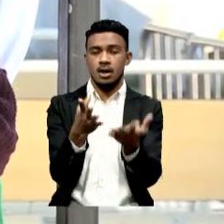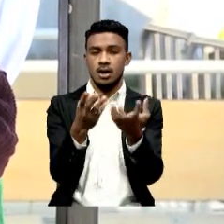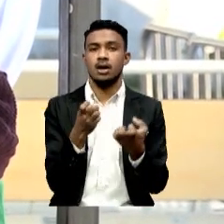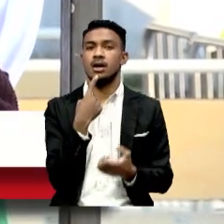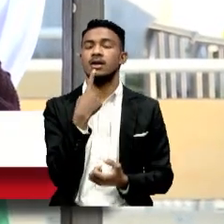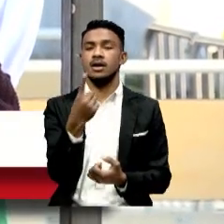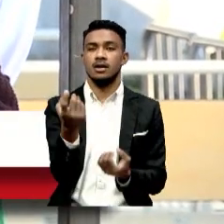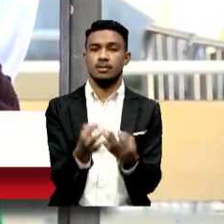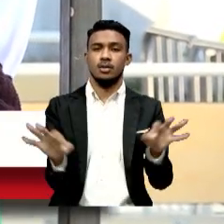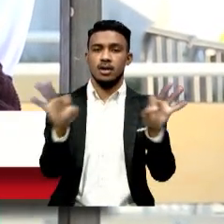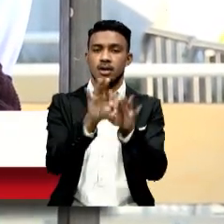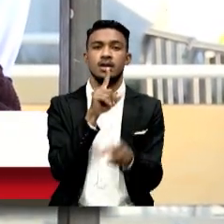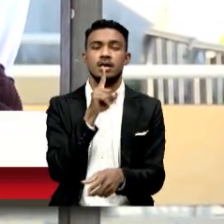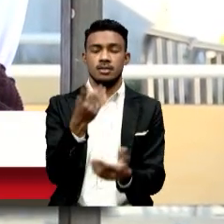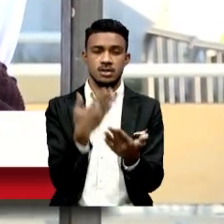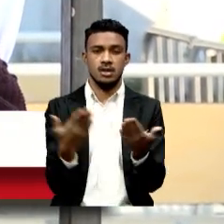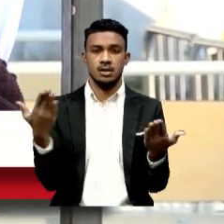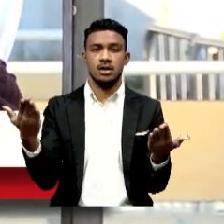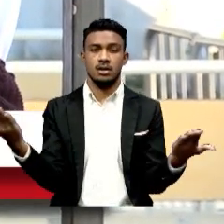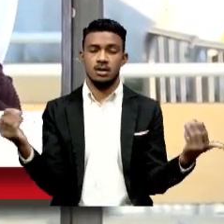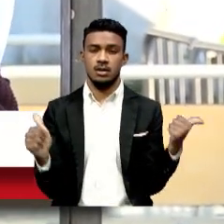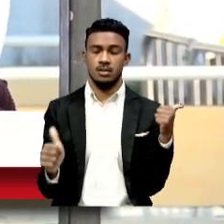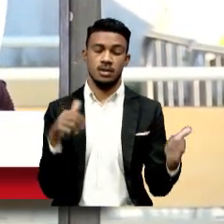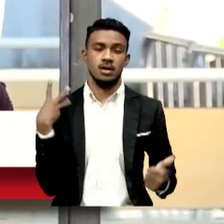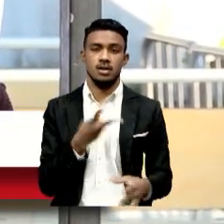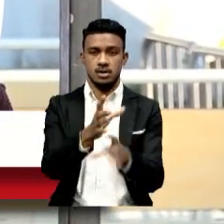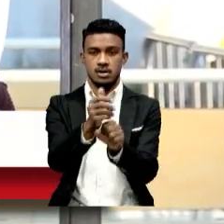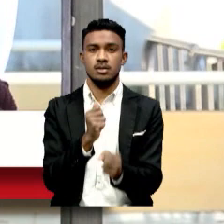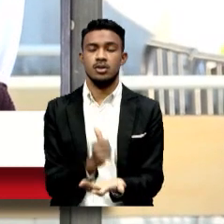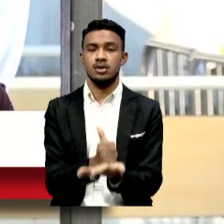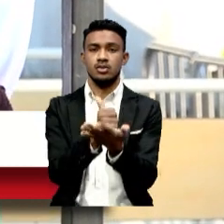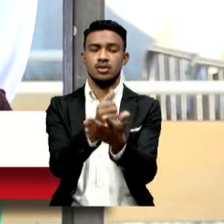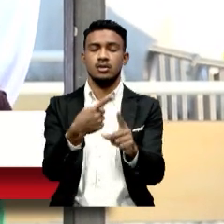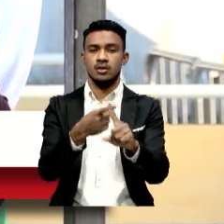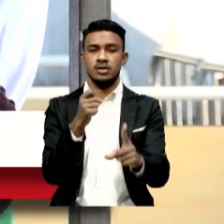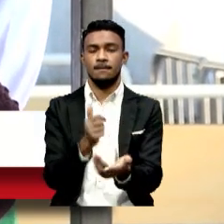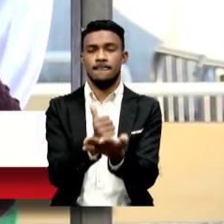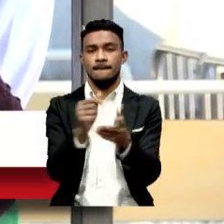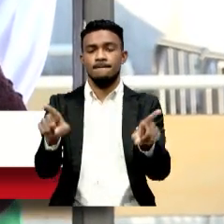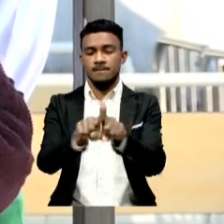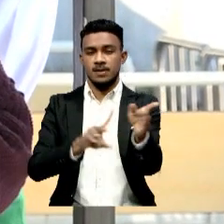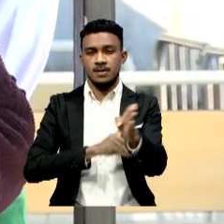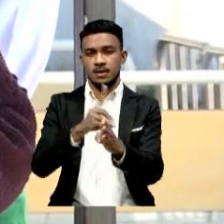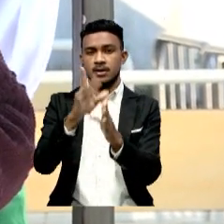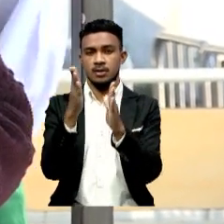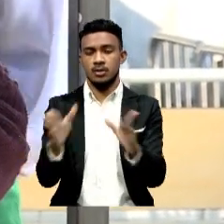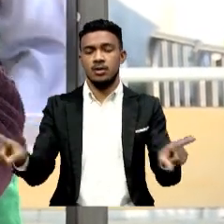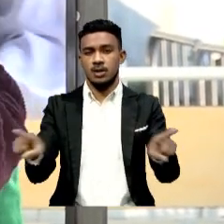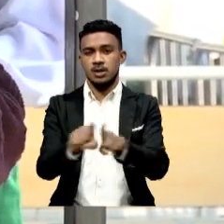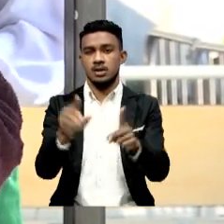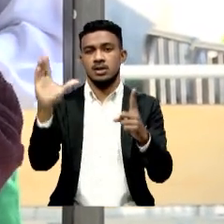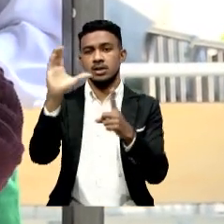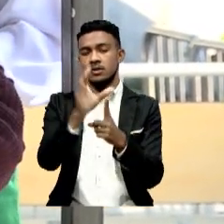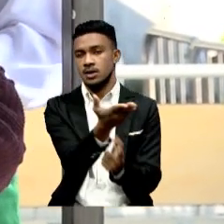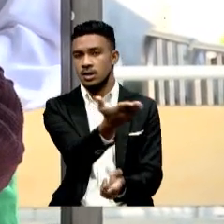Importante ter teve sasane be matasimo ajuda. Rusi tanya parceiro sira, anessa diretor, anessa chefe, me tem